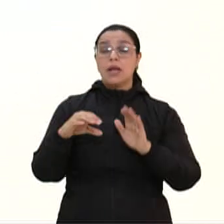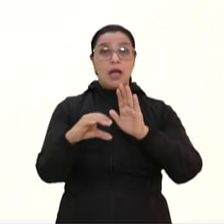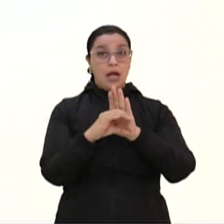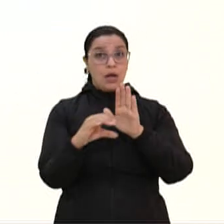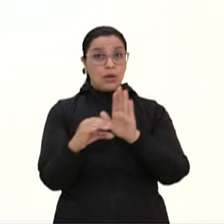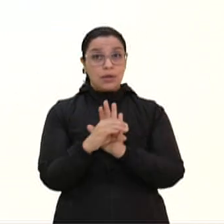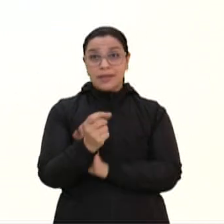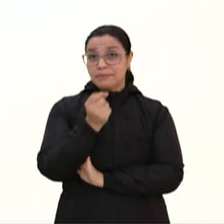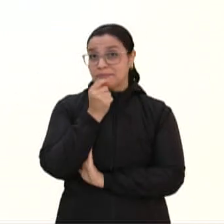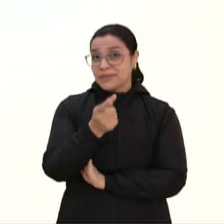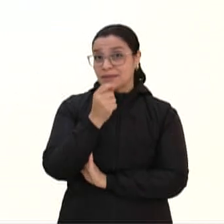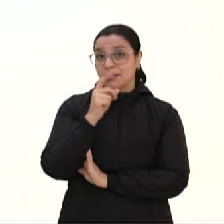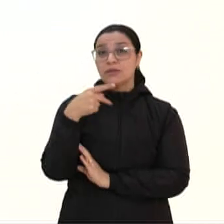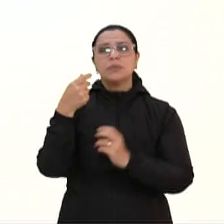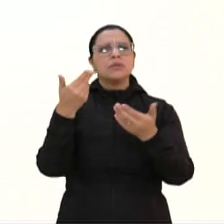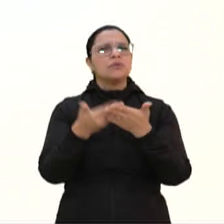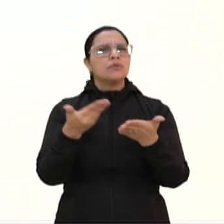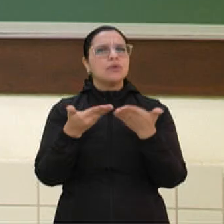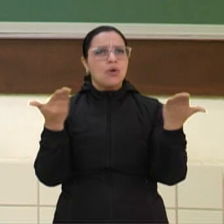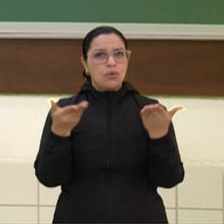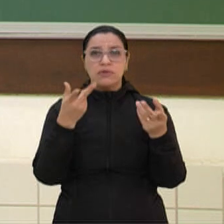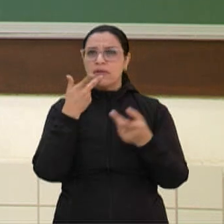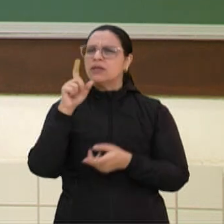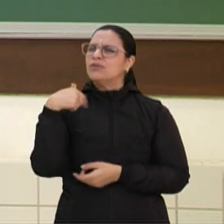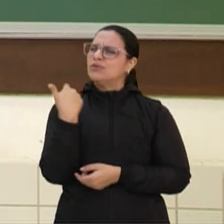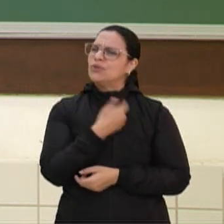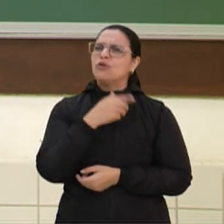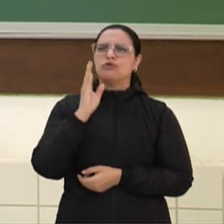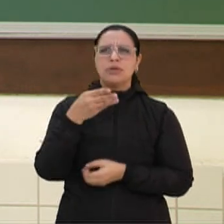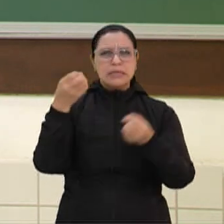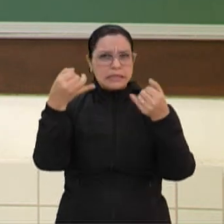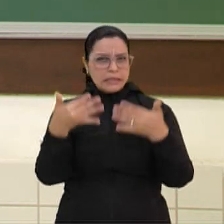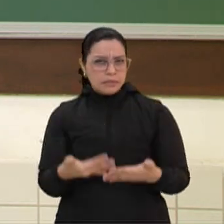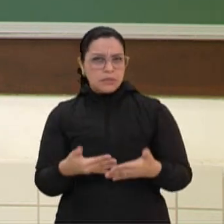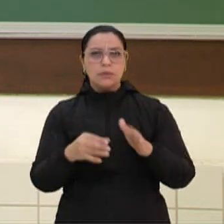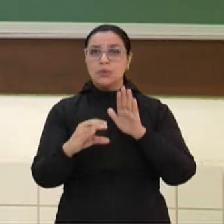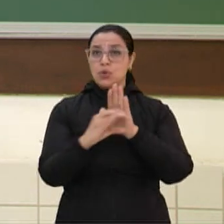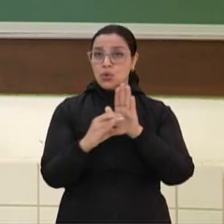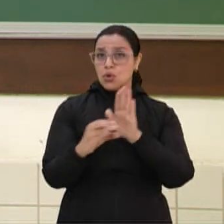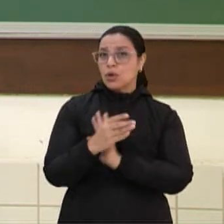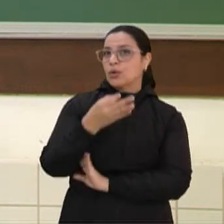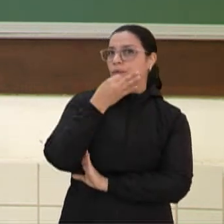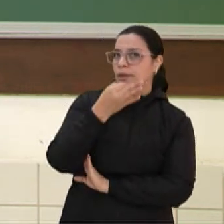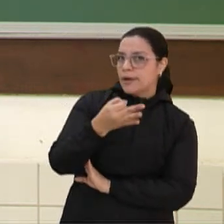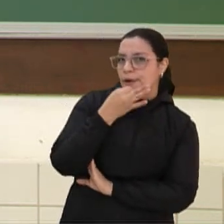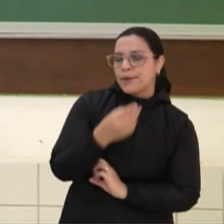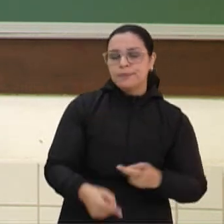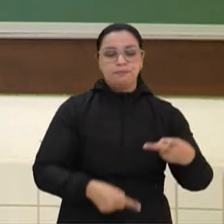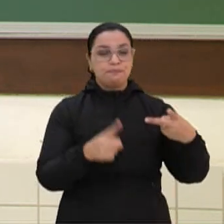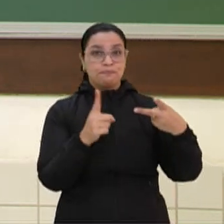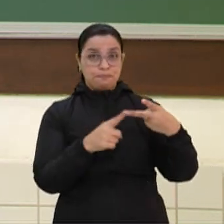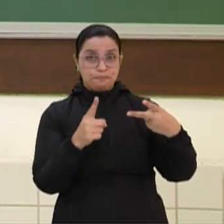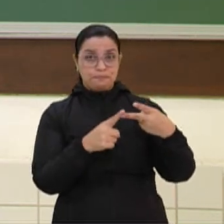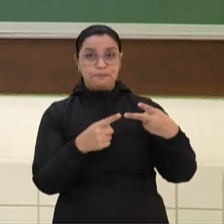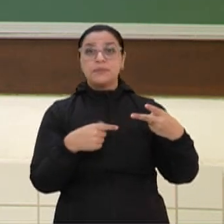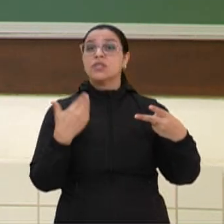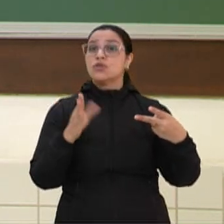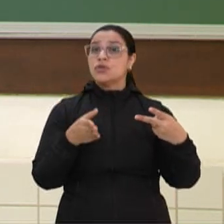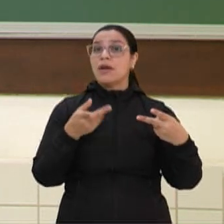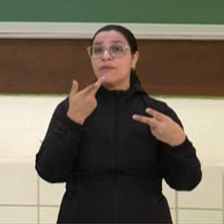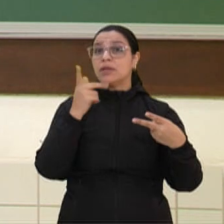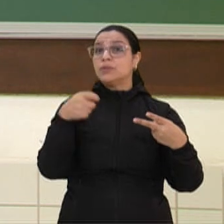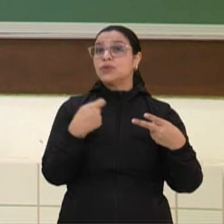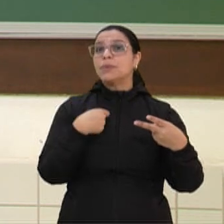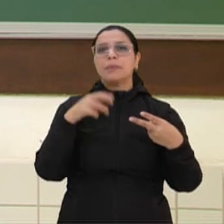crônica humorística que nós vamos falar. Nós já falamos de crônica argumentativa, nós falamos na aula